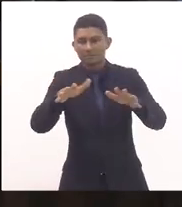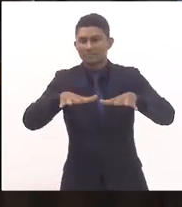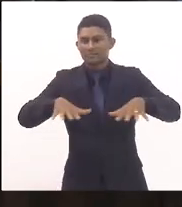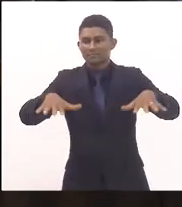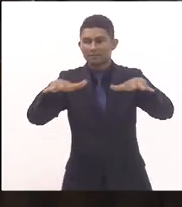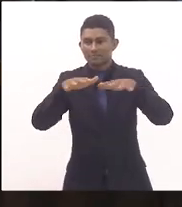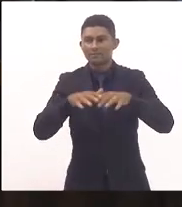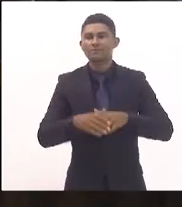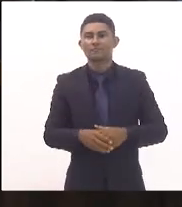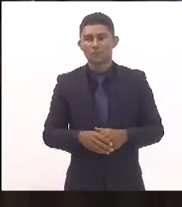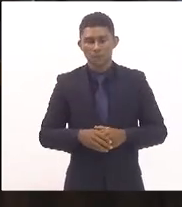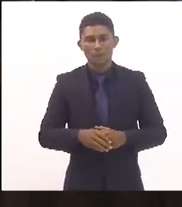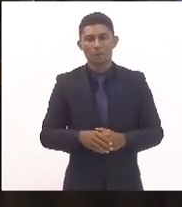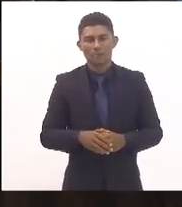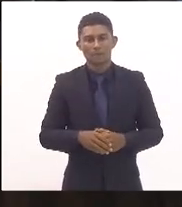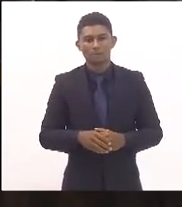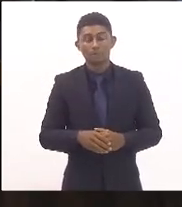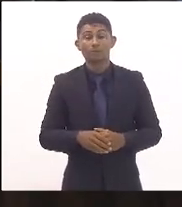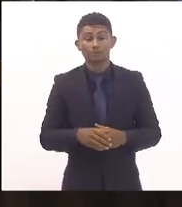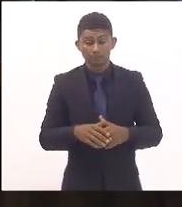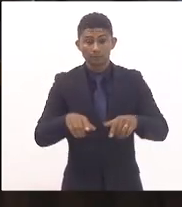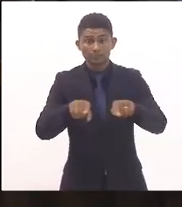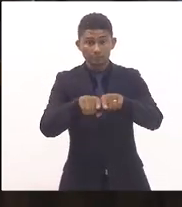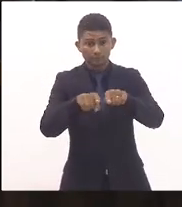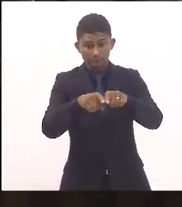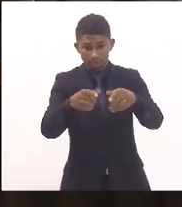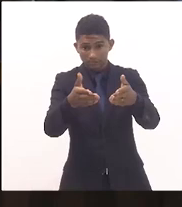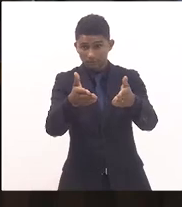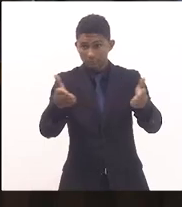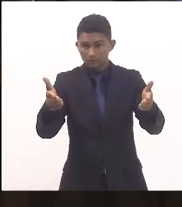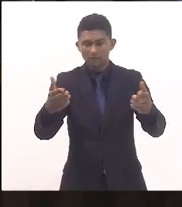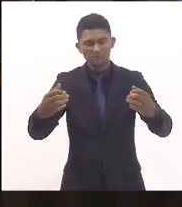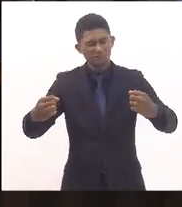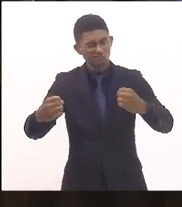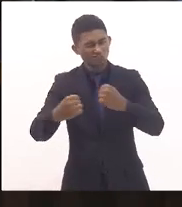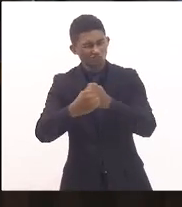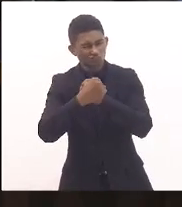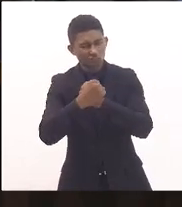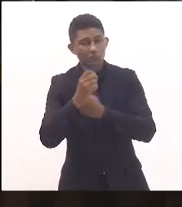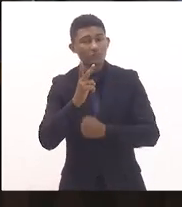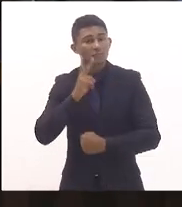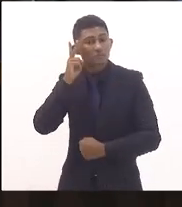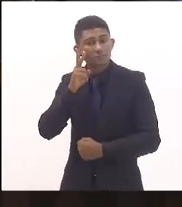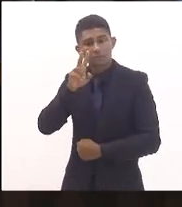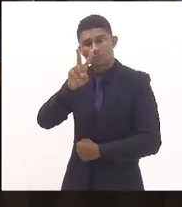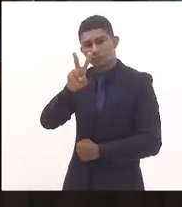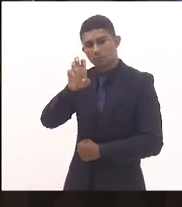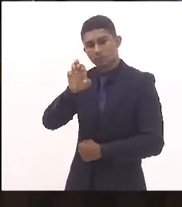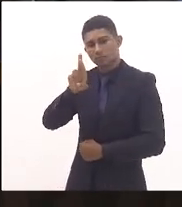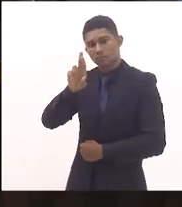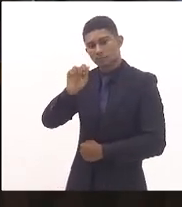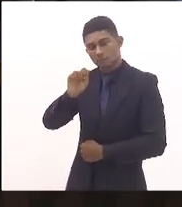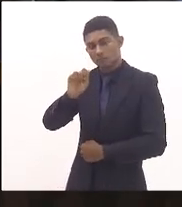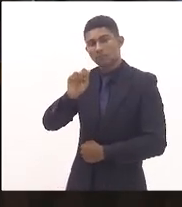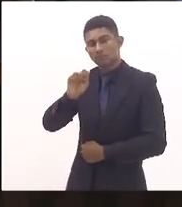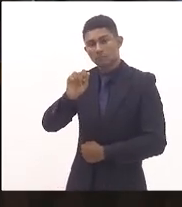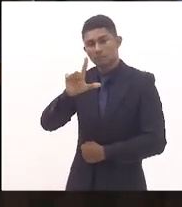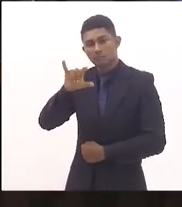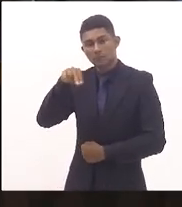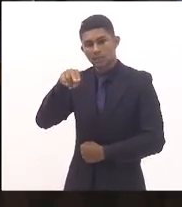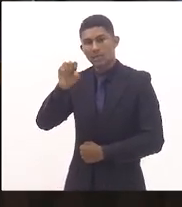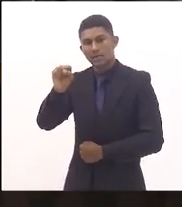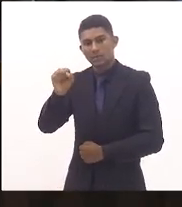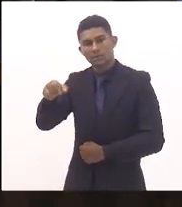vocês quero transmitir a vocês um abraço da vereadora Vera Lins Receba